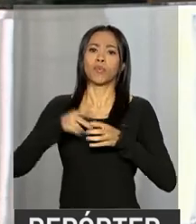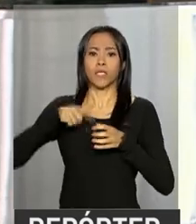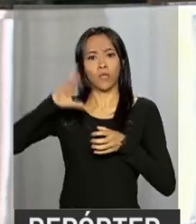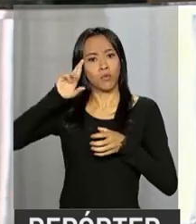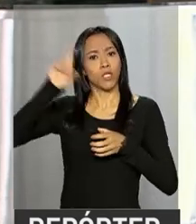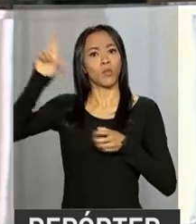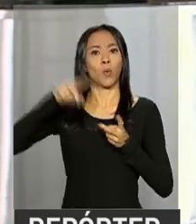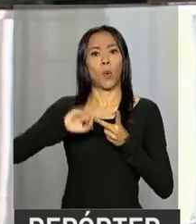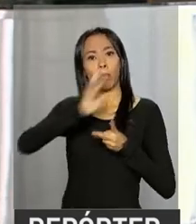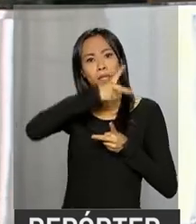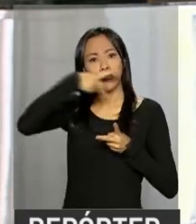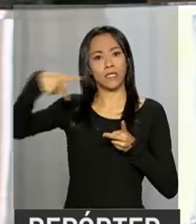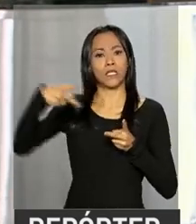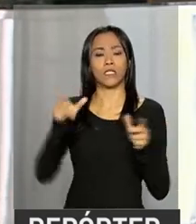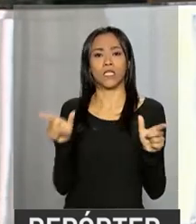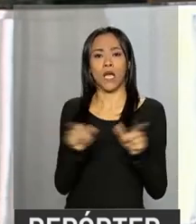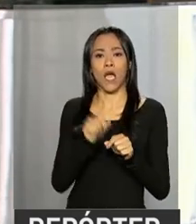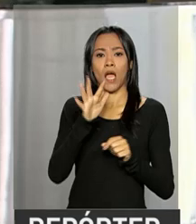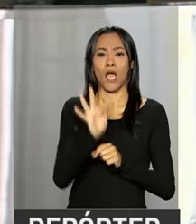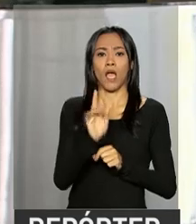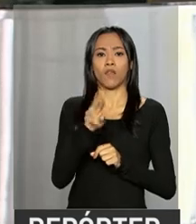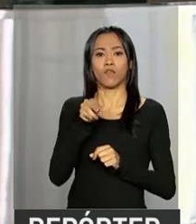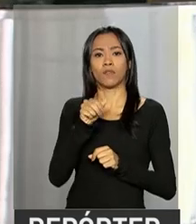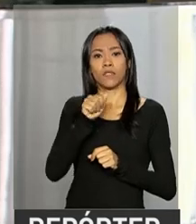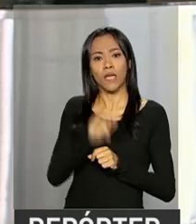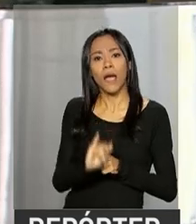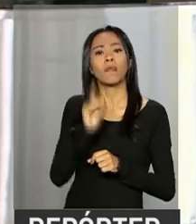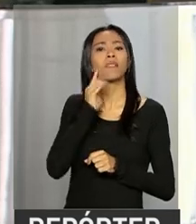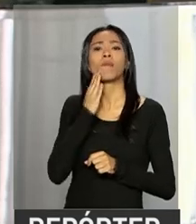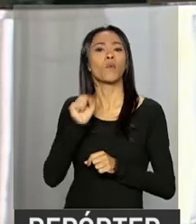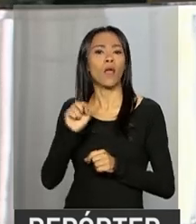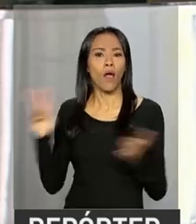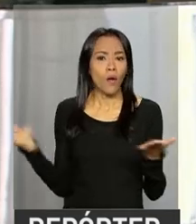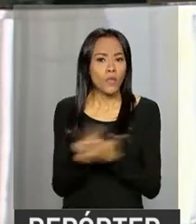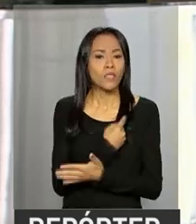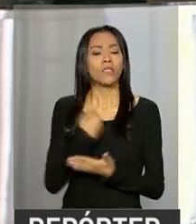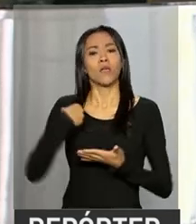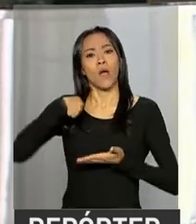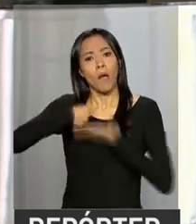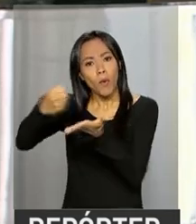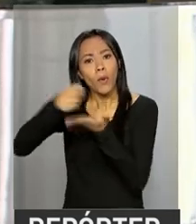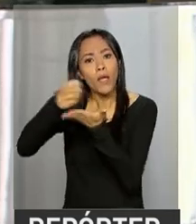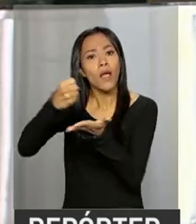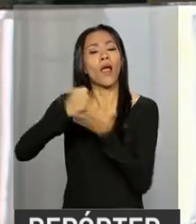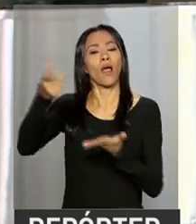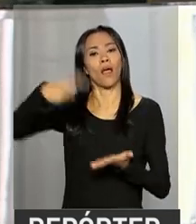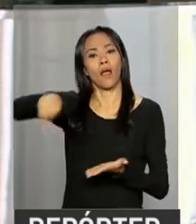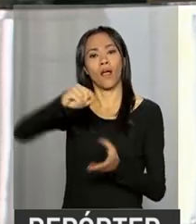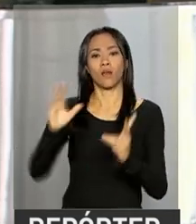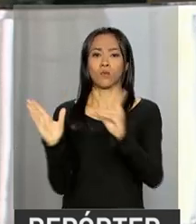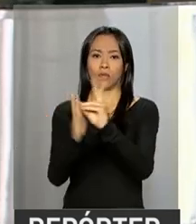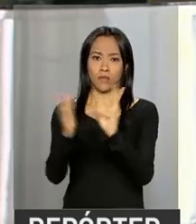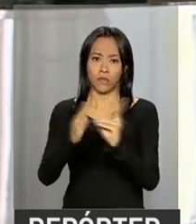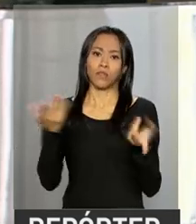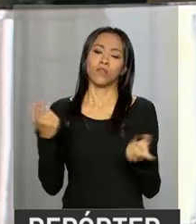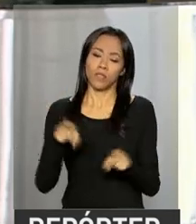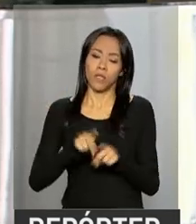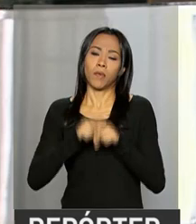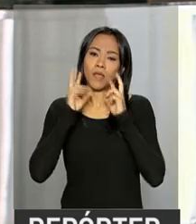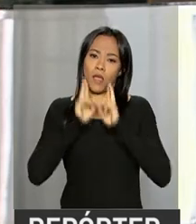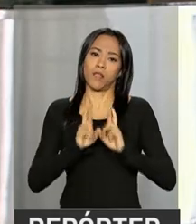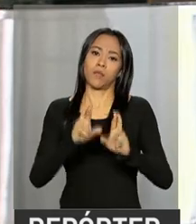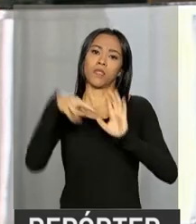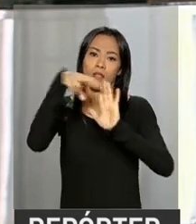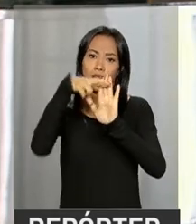presidente da FUNAI para continuar avaliando essa situação prestar todo o auxílio necessário aos feridos e garantir o cumprimento da